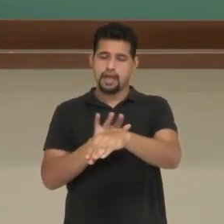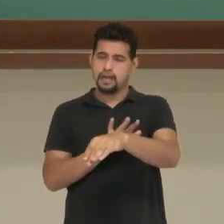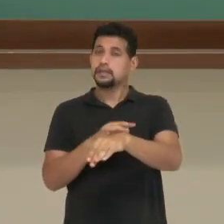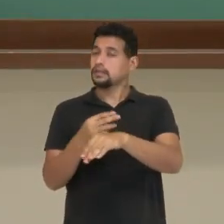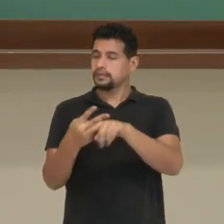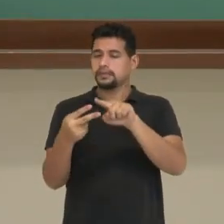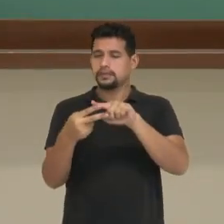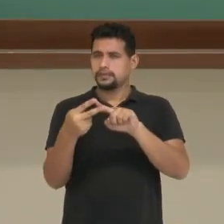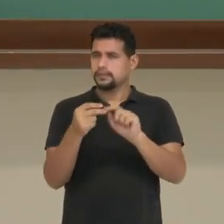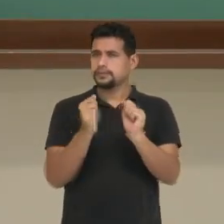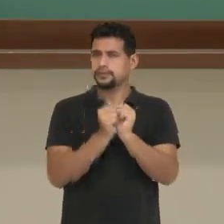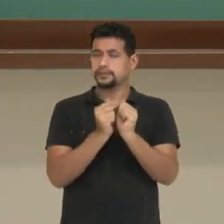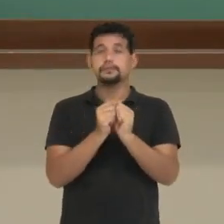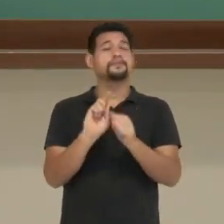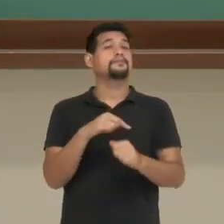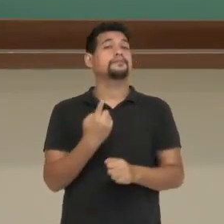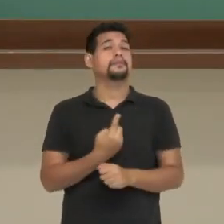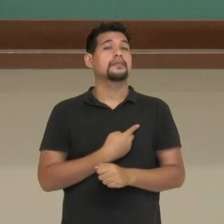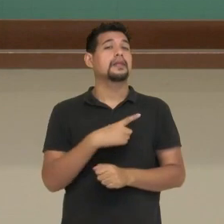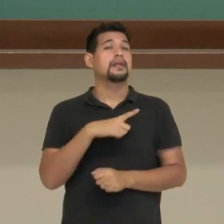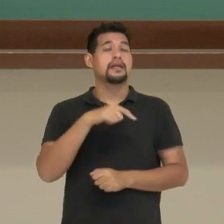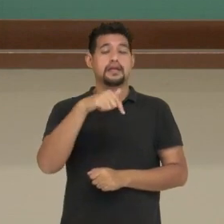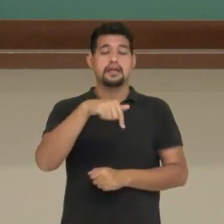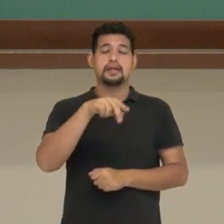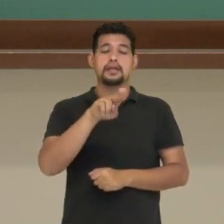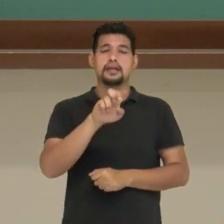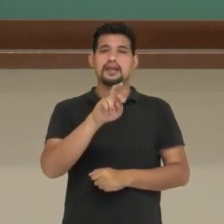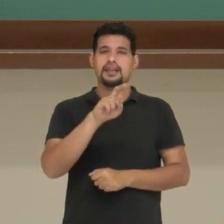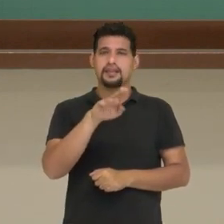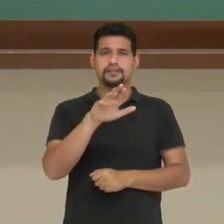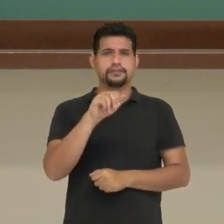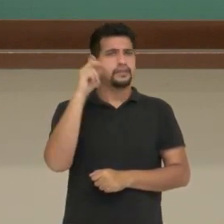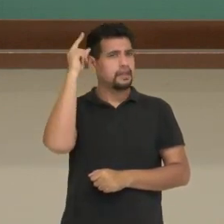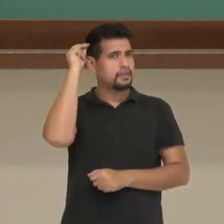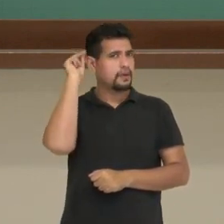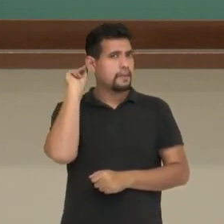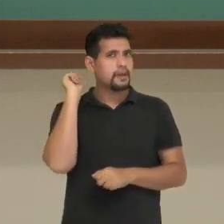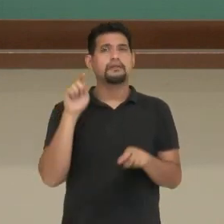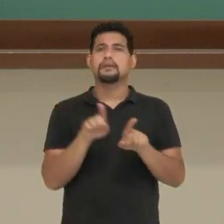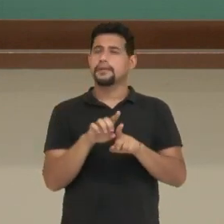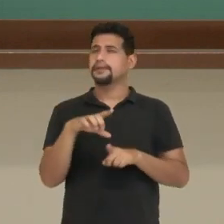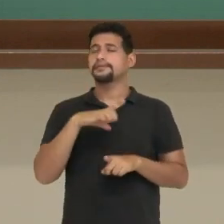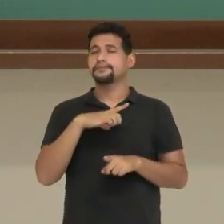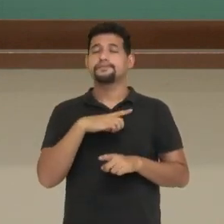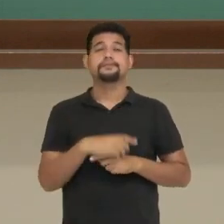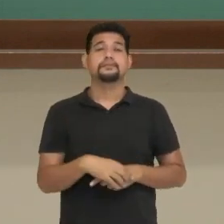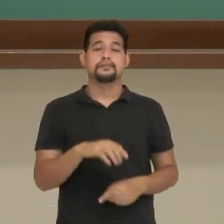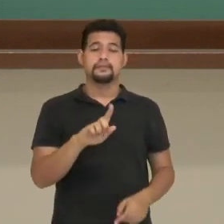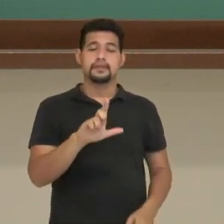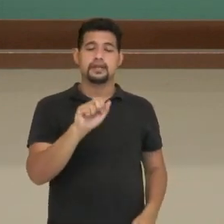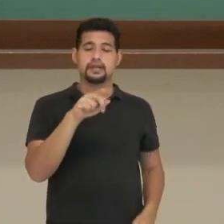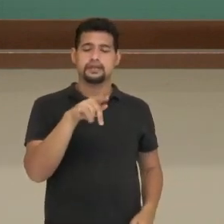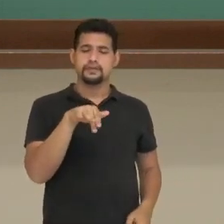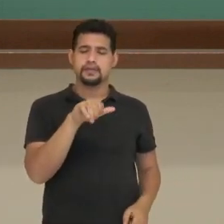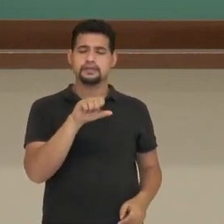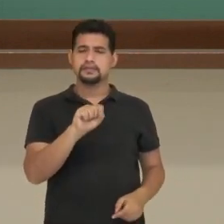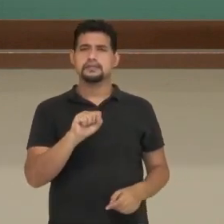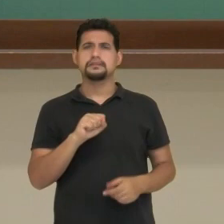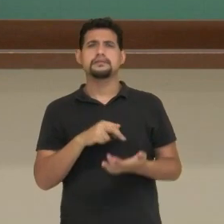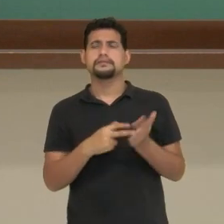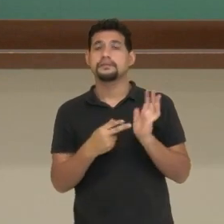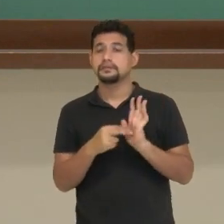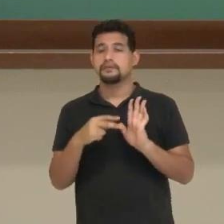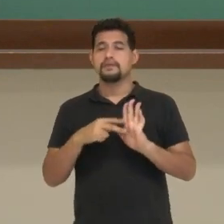tá? Inclusive nós temos queratina no cabelo, certo? Glândulas odoríferas, né, que